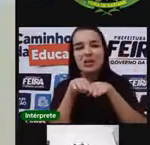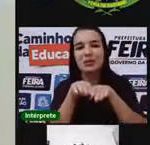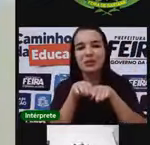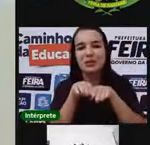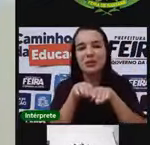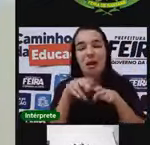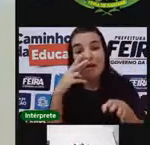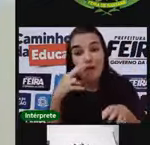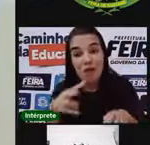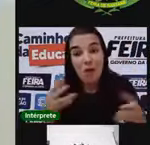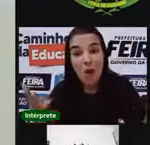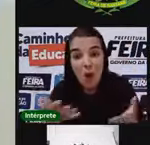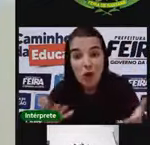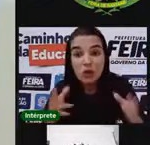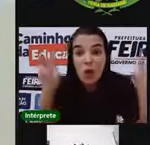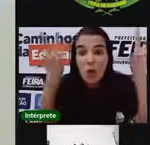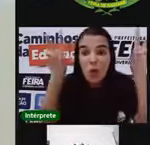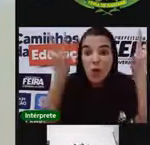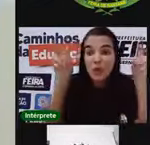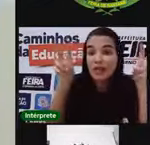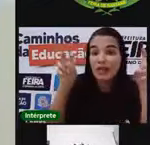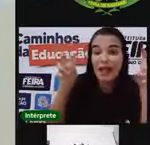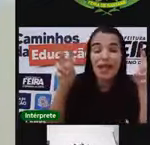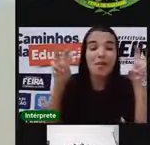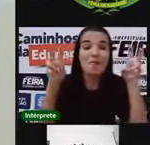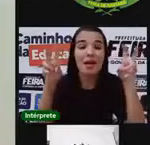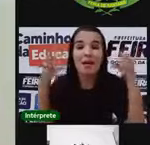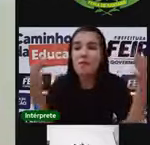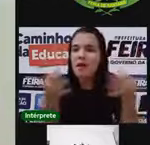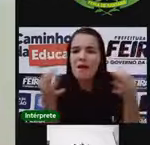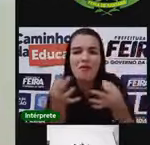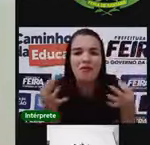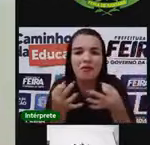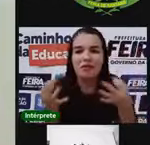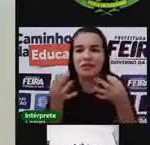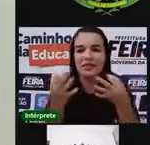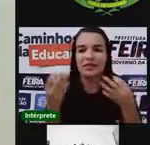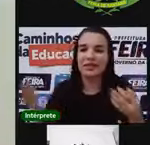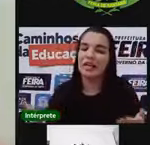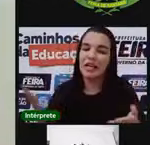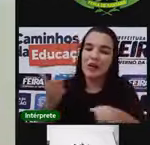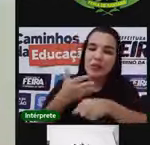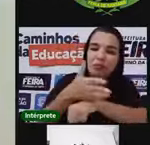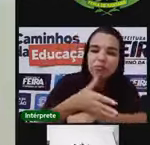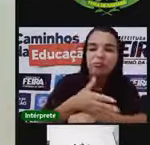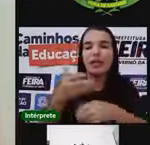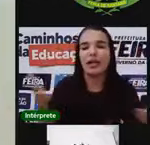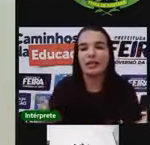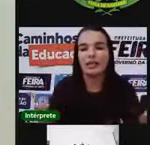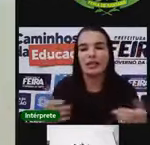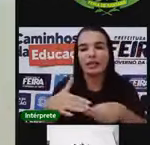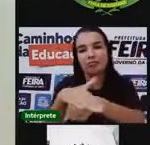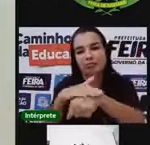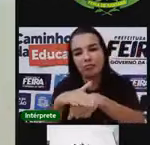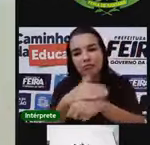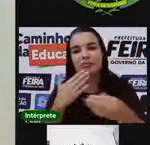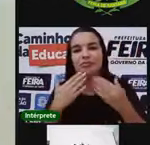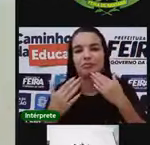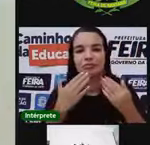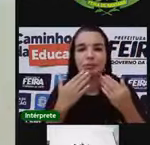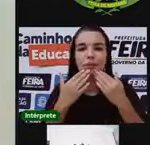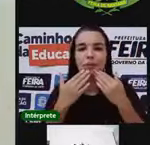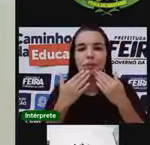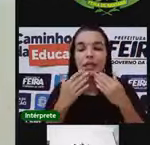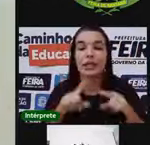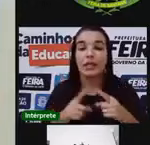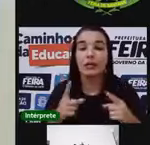traz para a gente todas as outras questões das disciplinas específicas, mas ele é